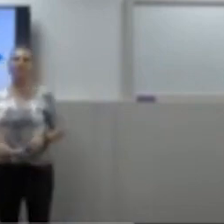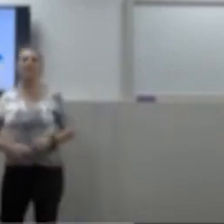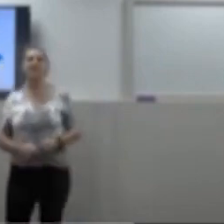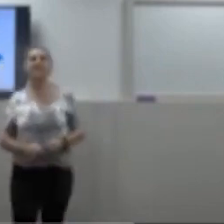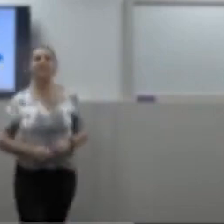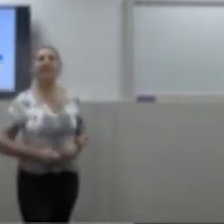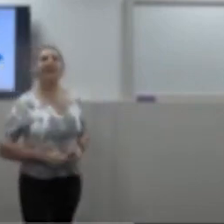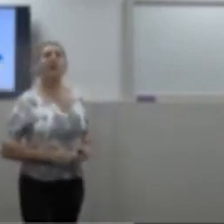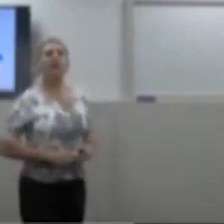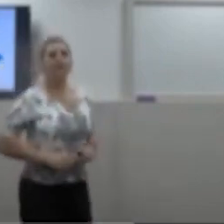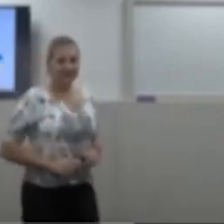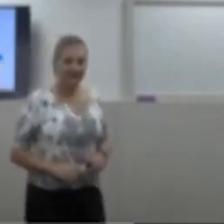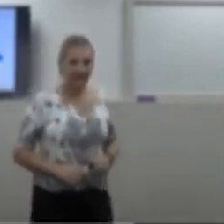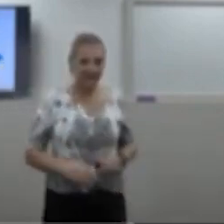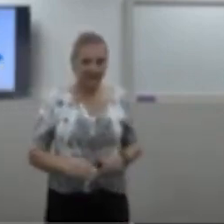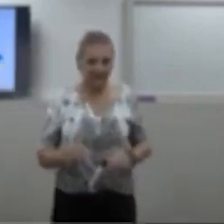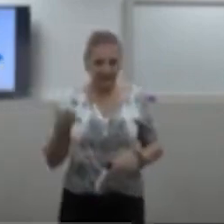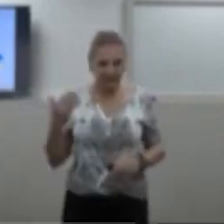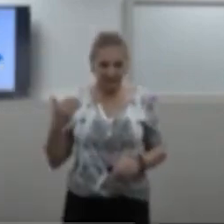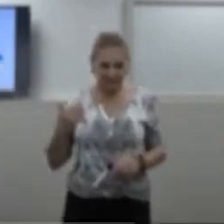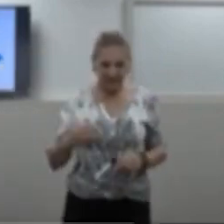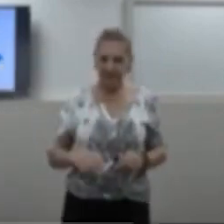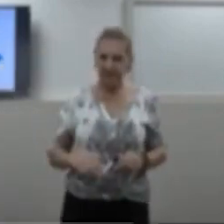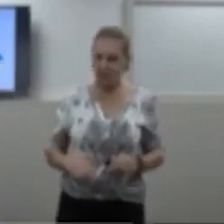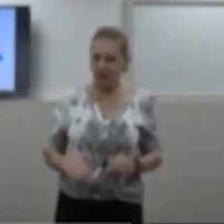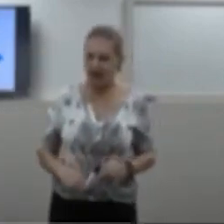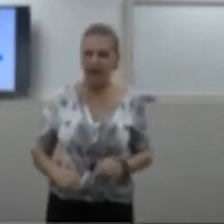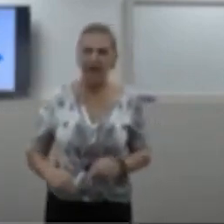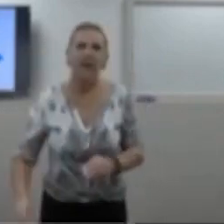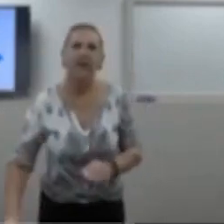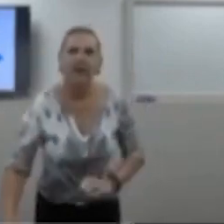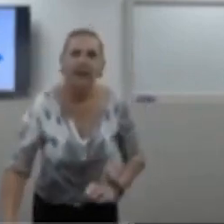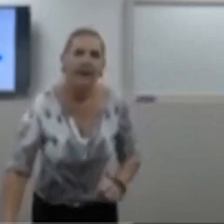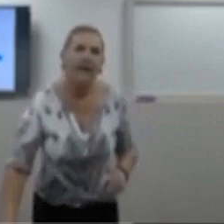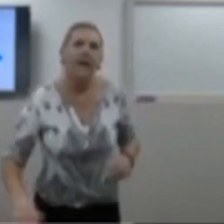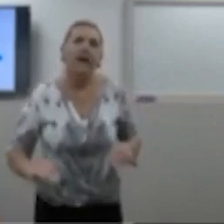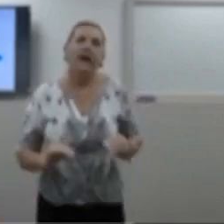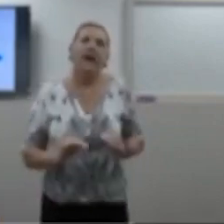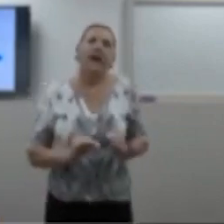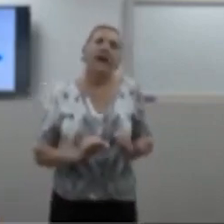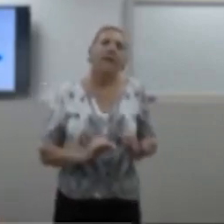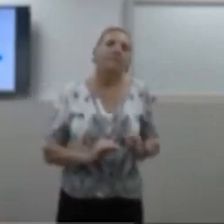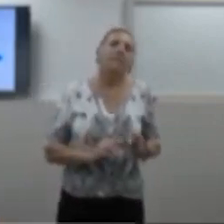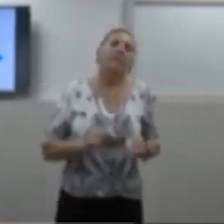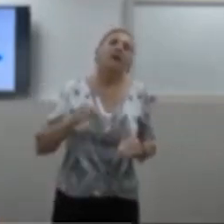falei um pouquinho para vocês também na aula passada, né? Vamos lá.